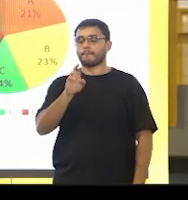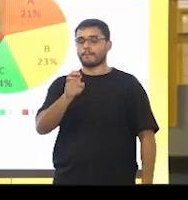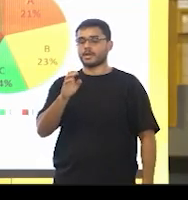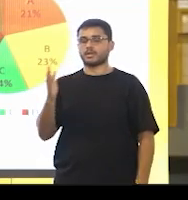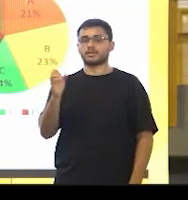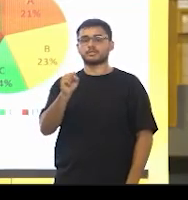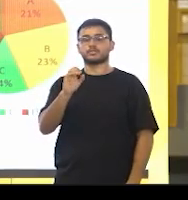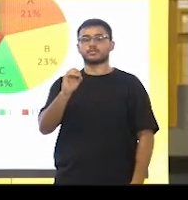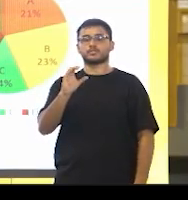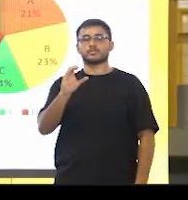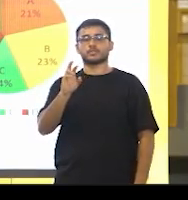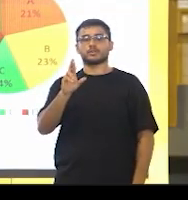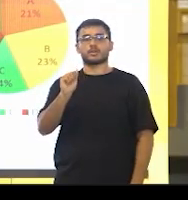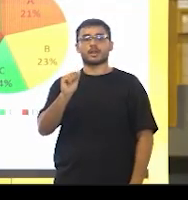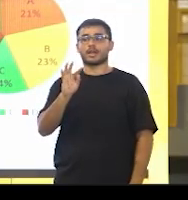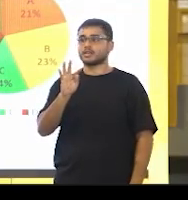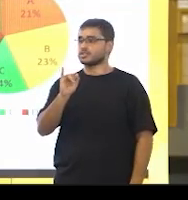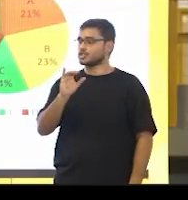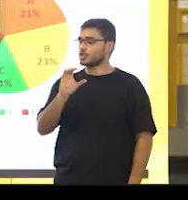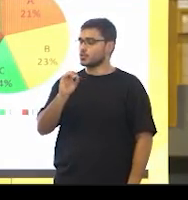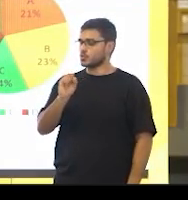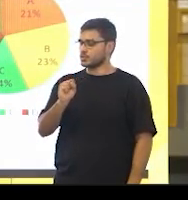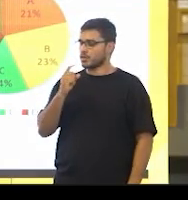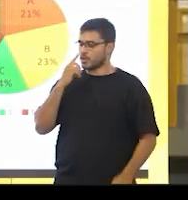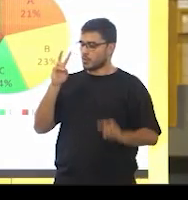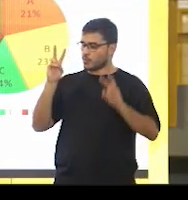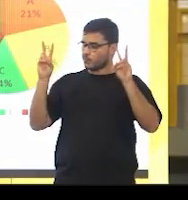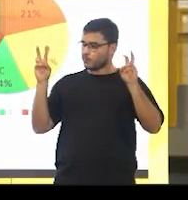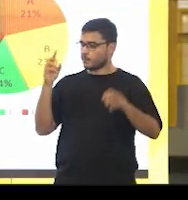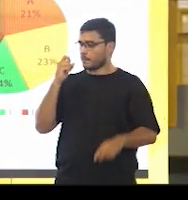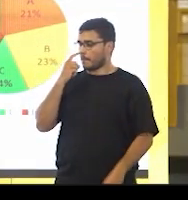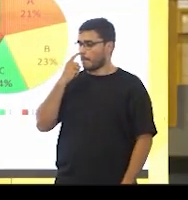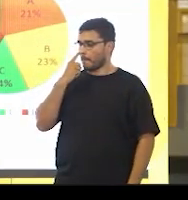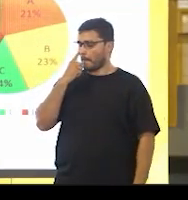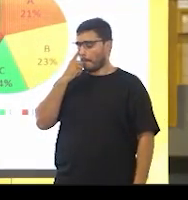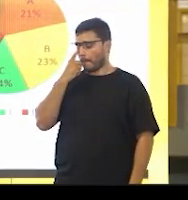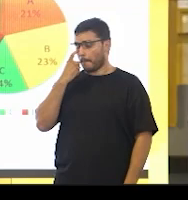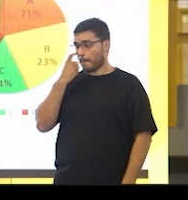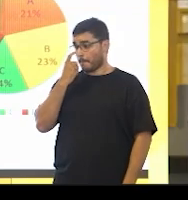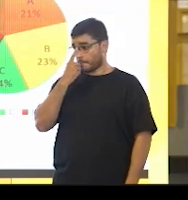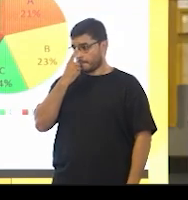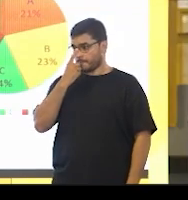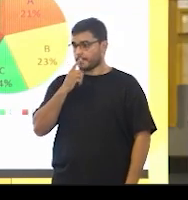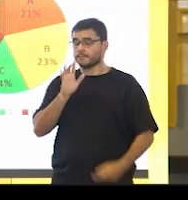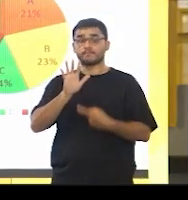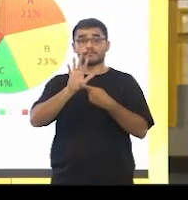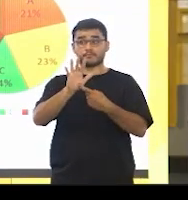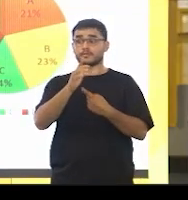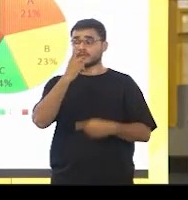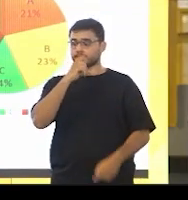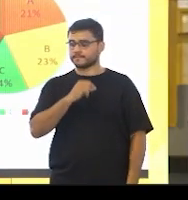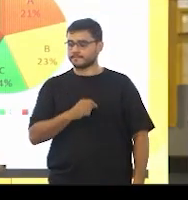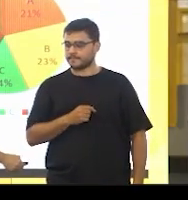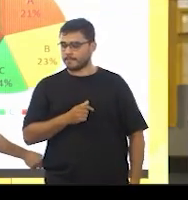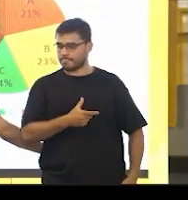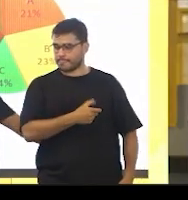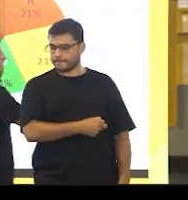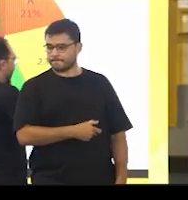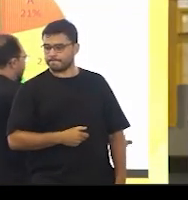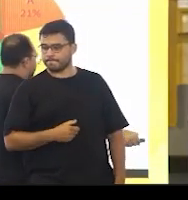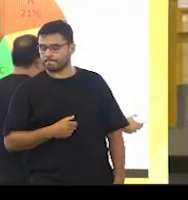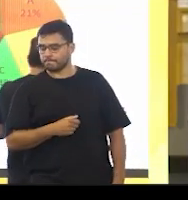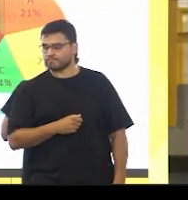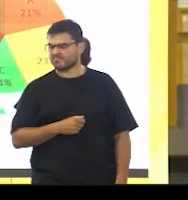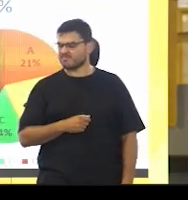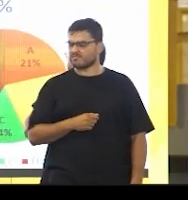pré-socráticos, tá bom? Deixa eu pegar aqui o passador, GG, por favor. Olha o bizu primeiro que a gente vai trazer para você, ó. Se você